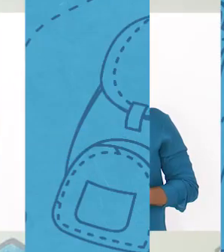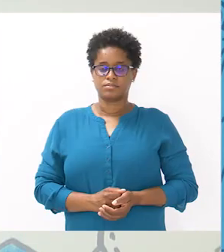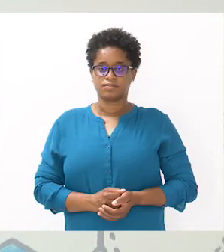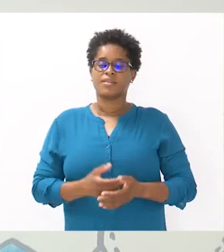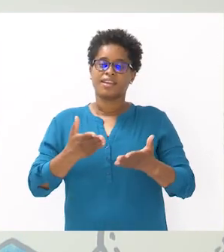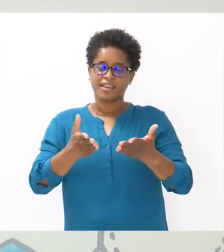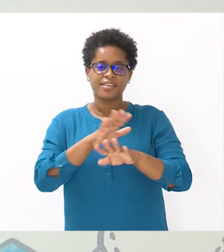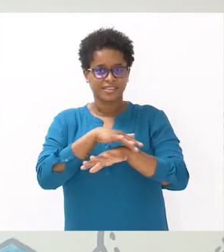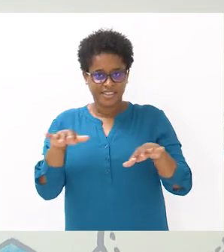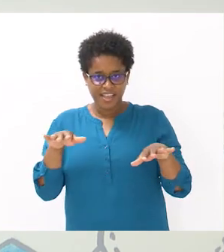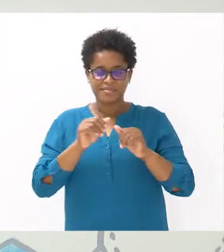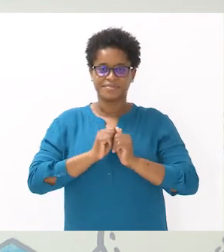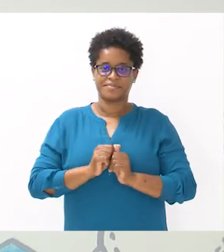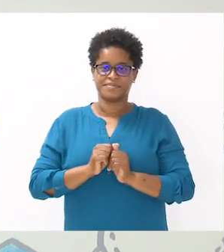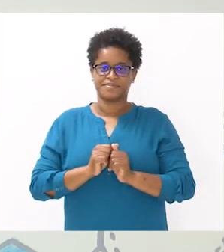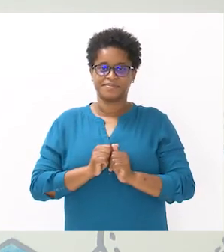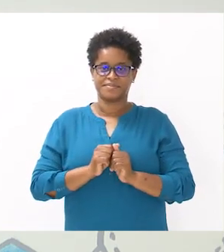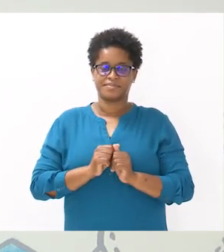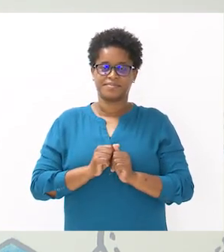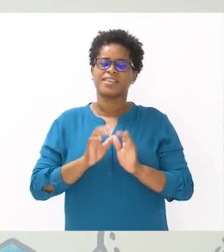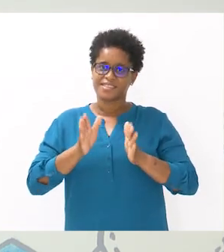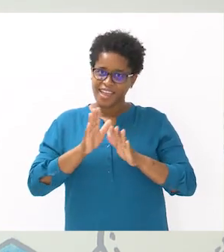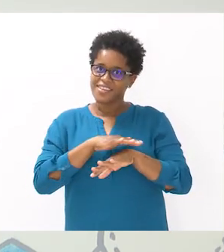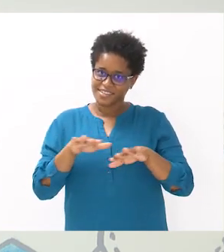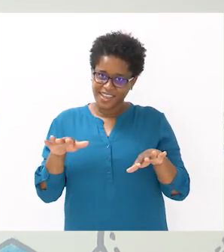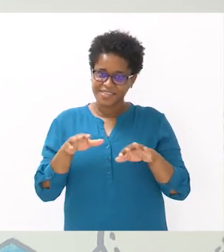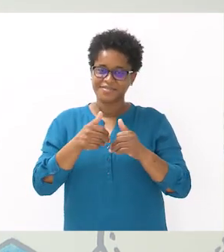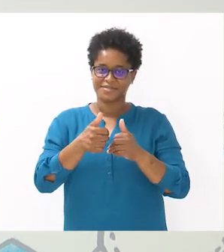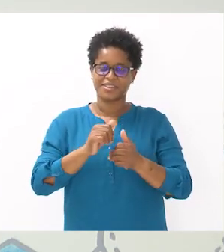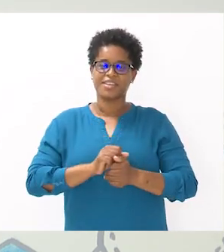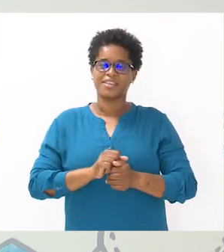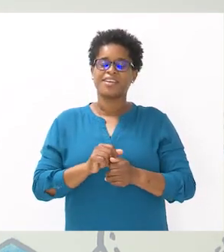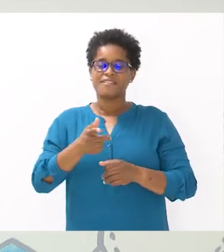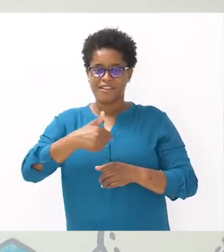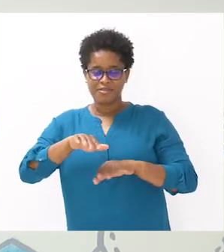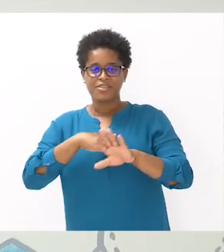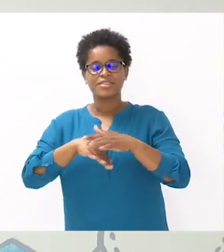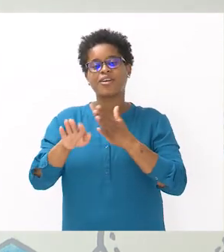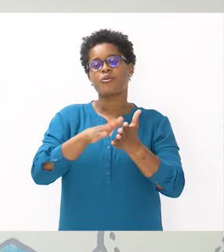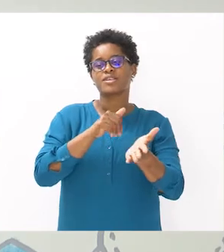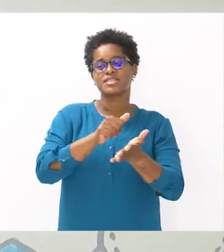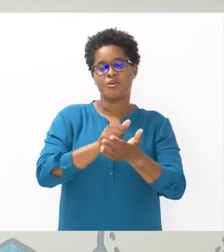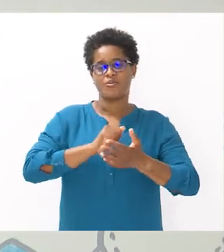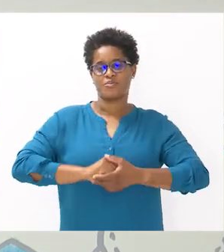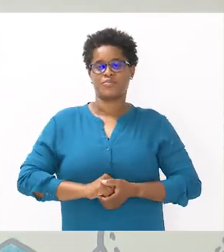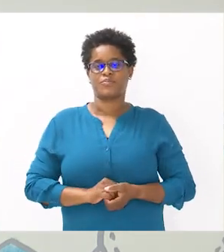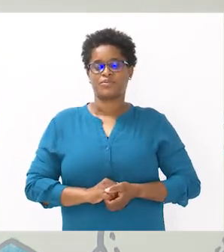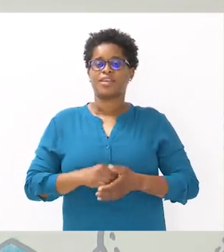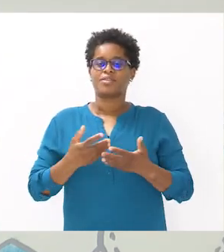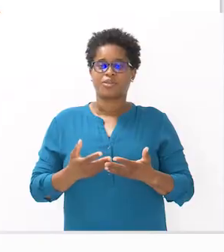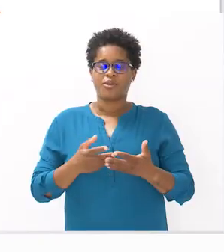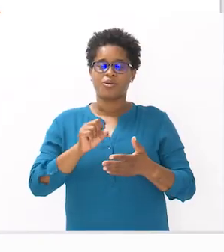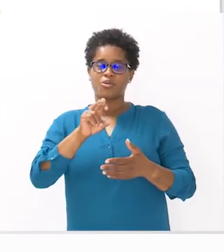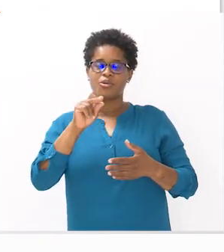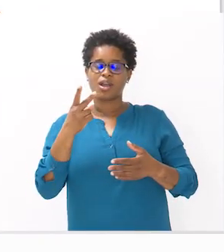E aí, já está? Ah, já? Vamos lá então fazer a correção. Portanto, no